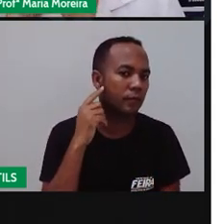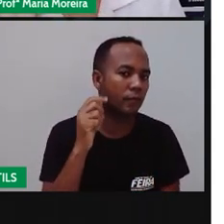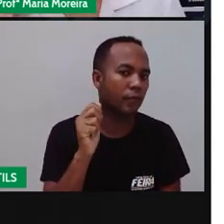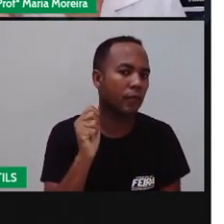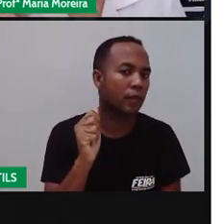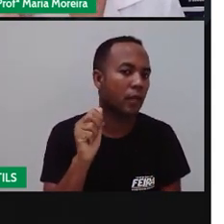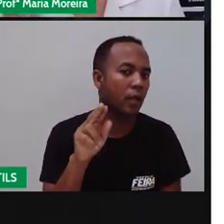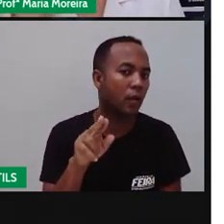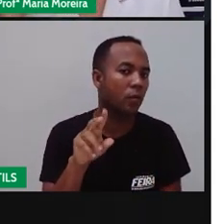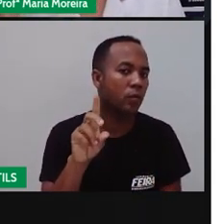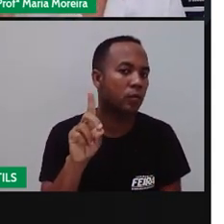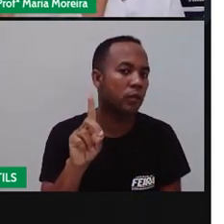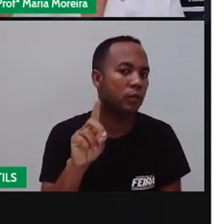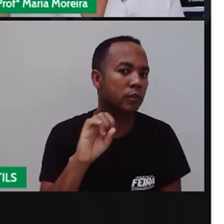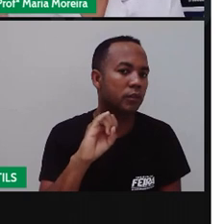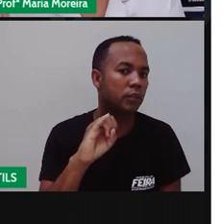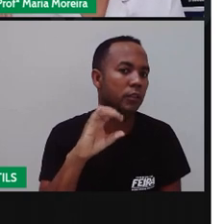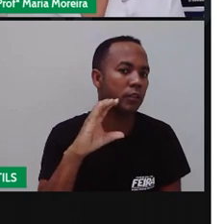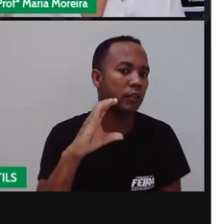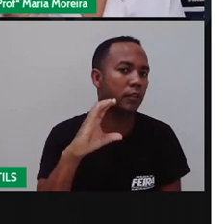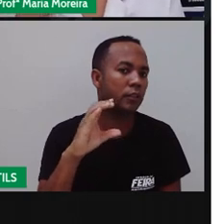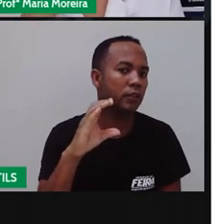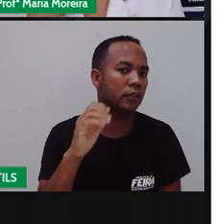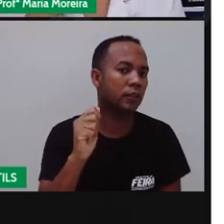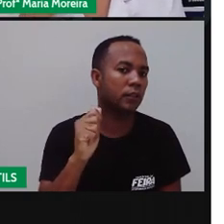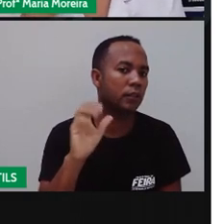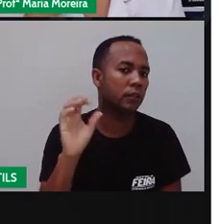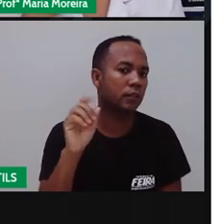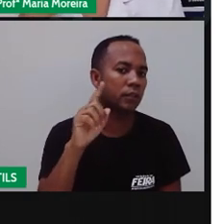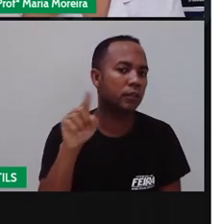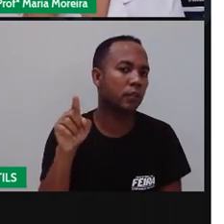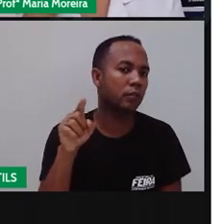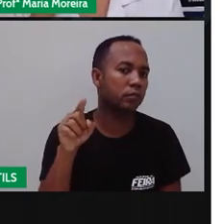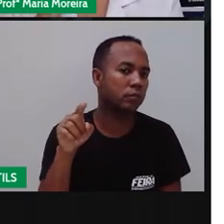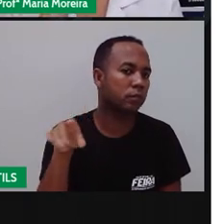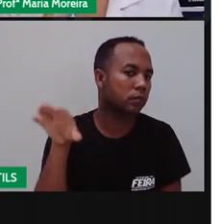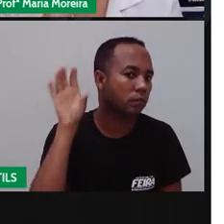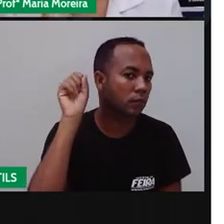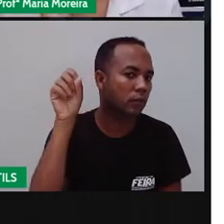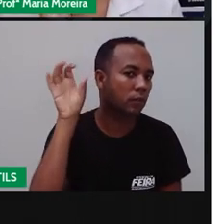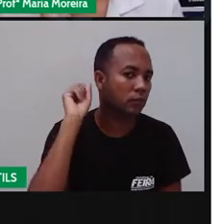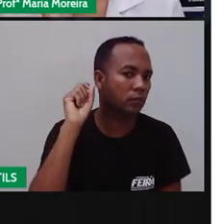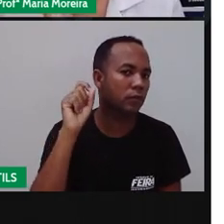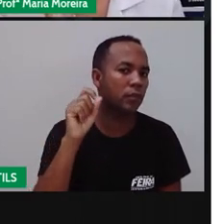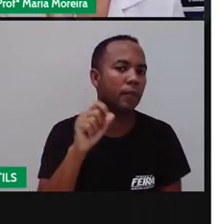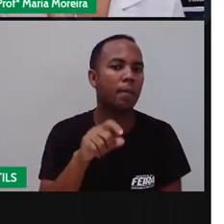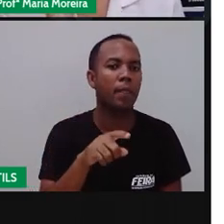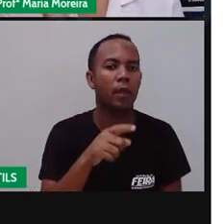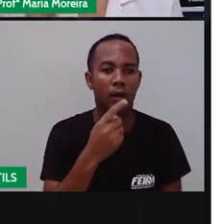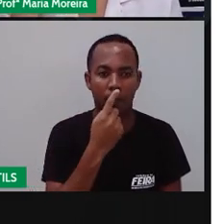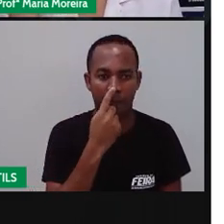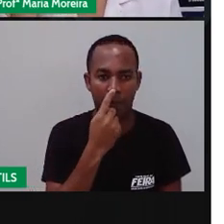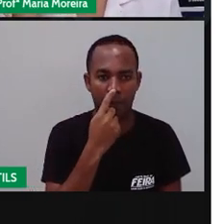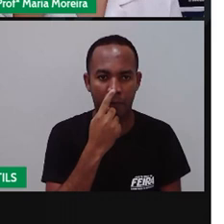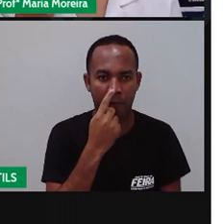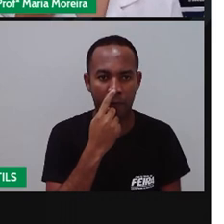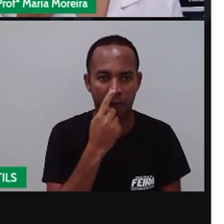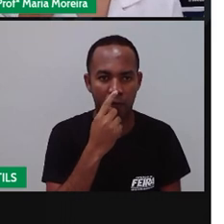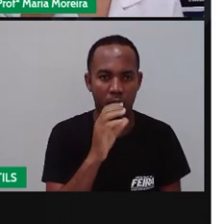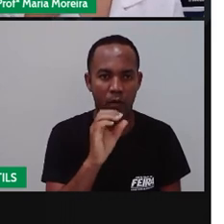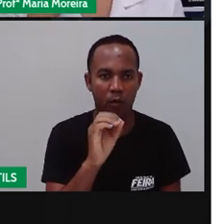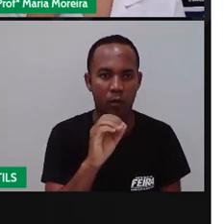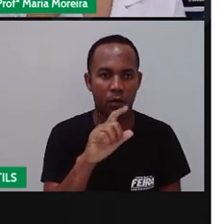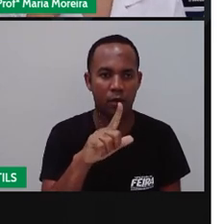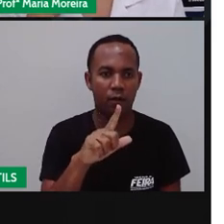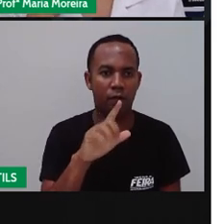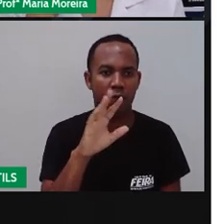É aquilo que eu escuto. E o olfato é o quê? Responsável pelos odores, pelos cheiros. É o quê?